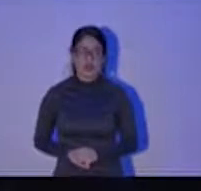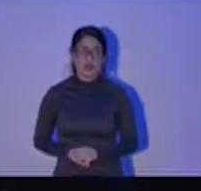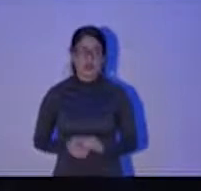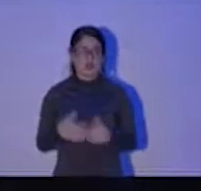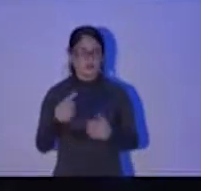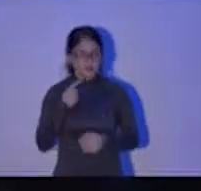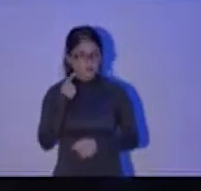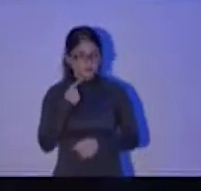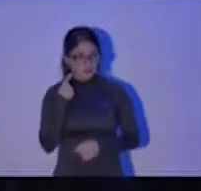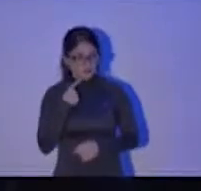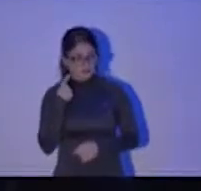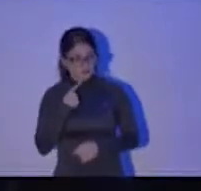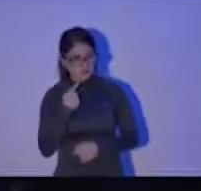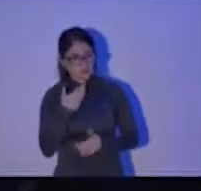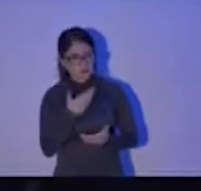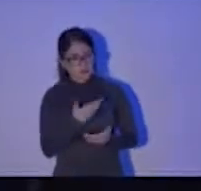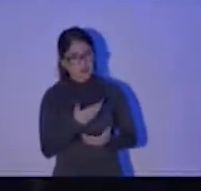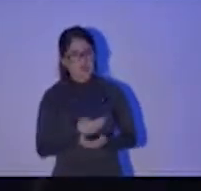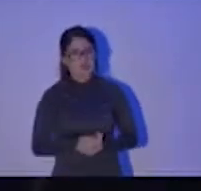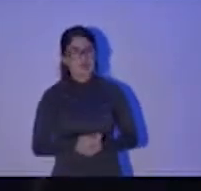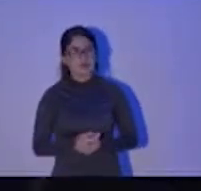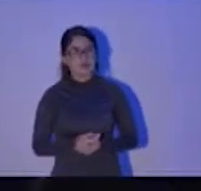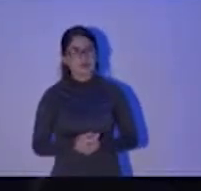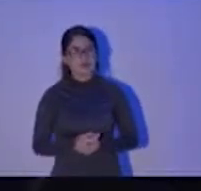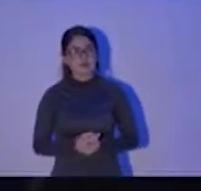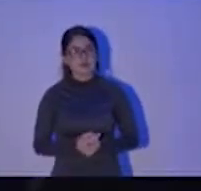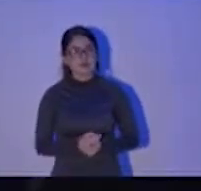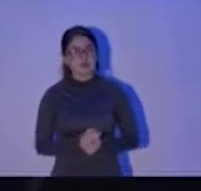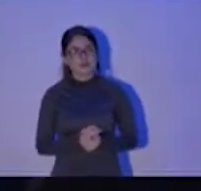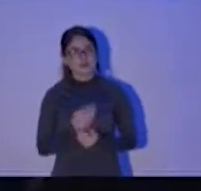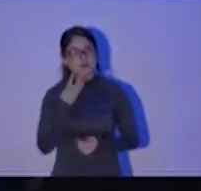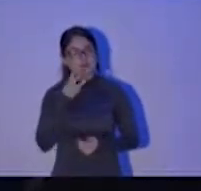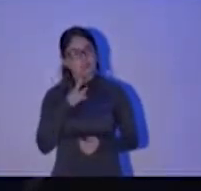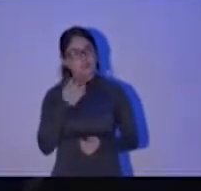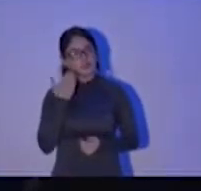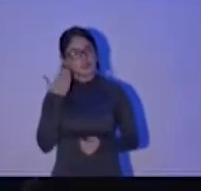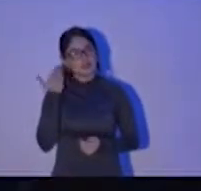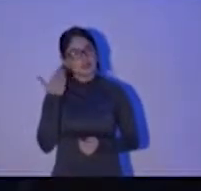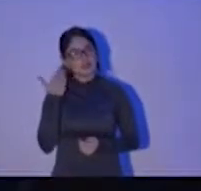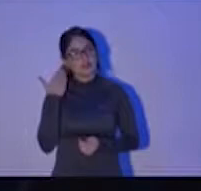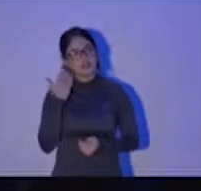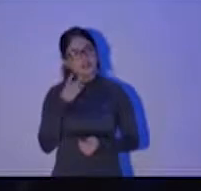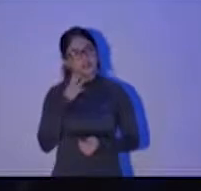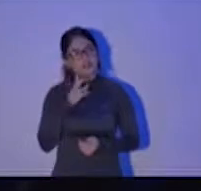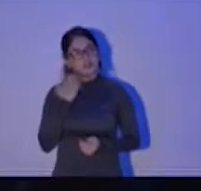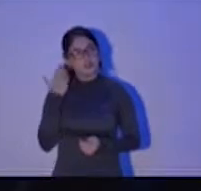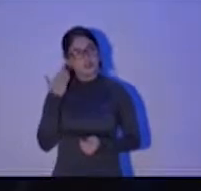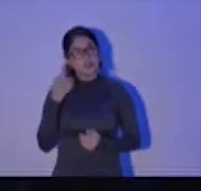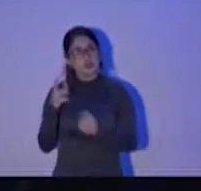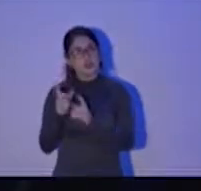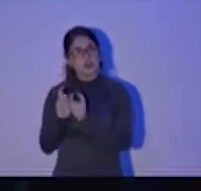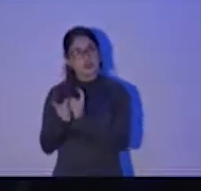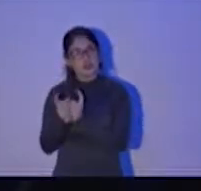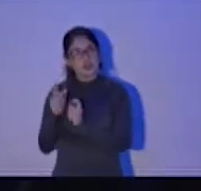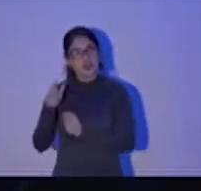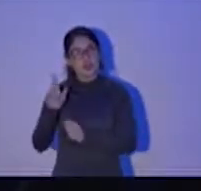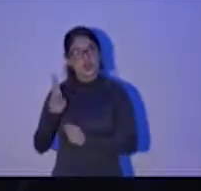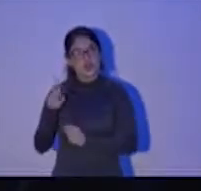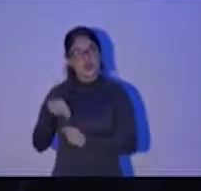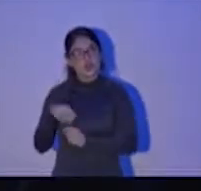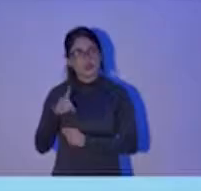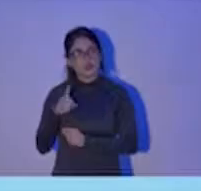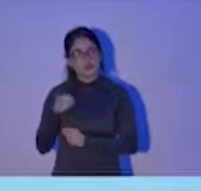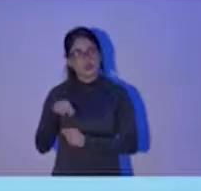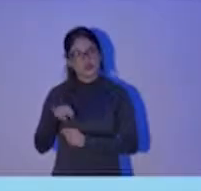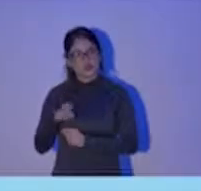Deputado Pedro, nós estávamos com o Jânio há uns 3 dias, né, numa reunião da Undime, e nós até falamos,